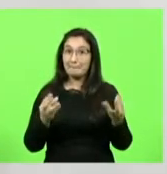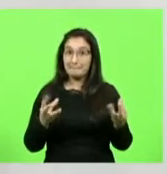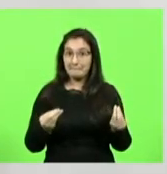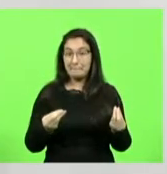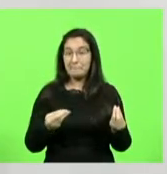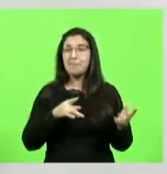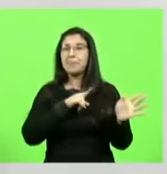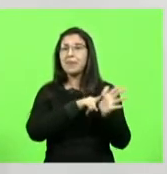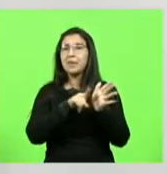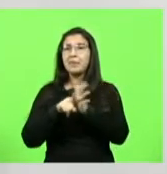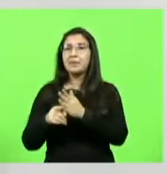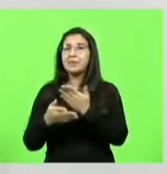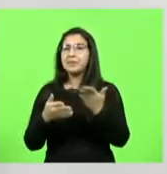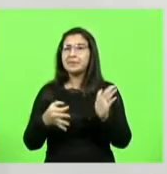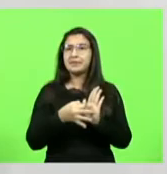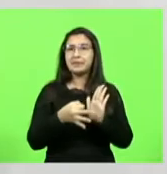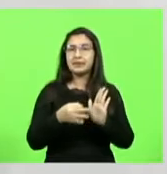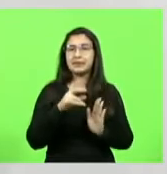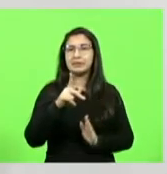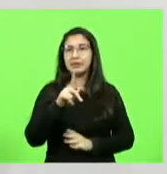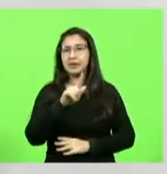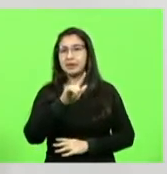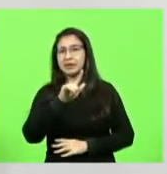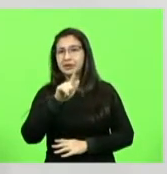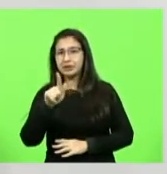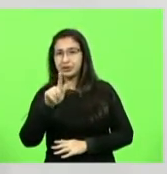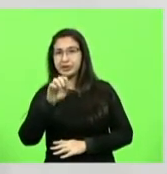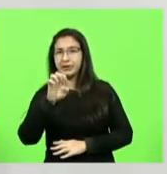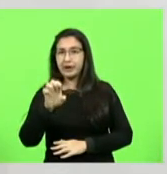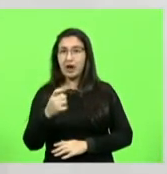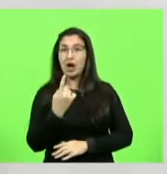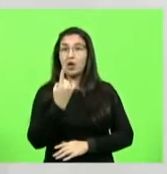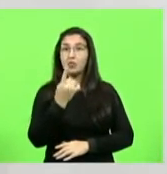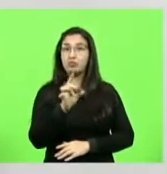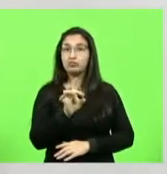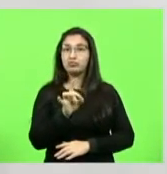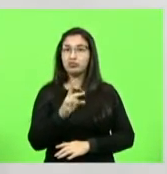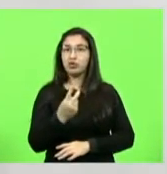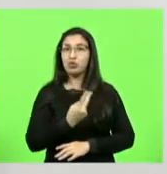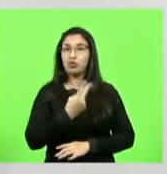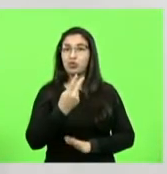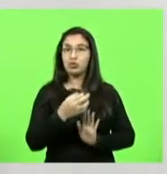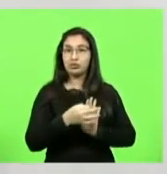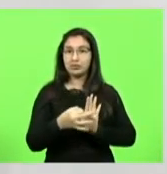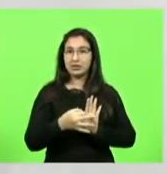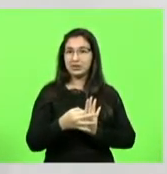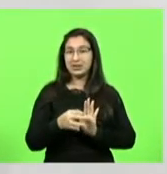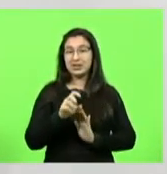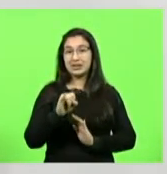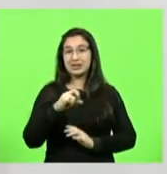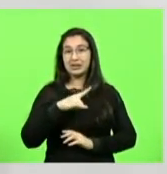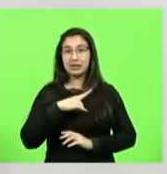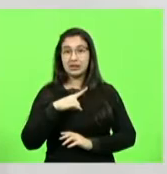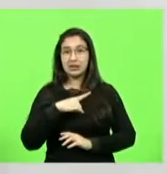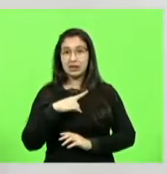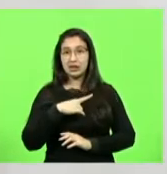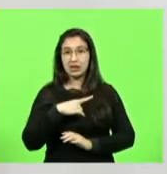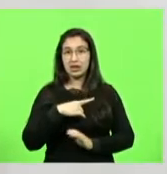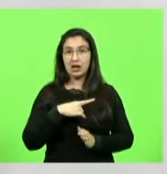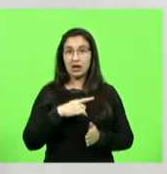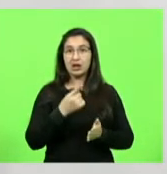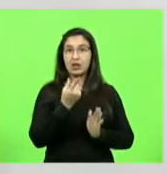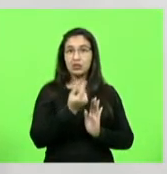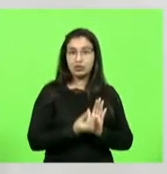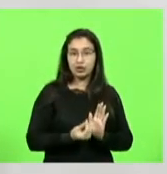Questionei os pareceres da PGE, uma PGE só fazer dois pareceres. Citei aqui os royalties do